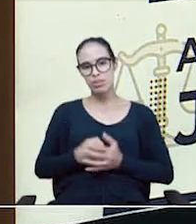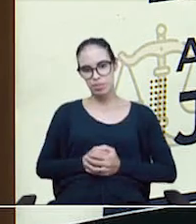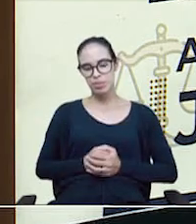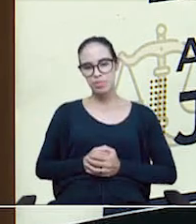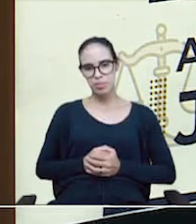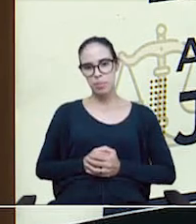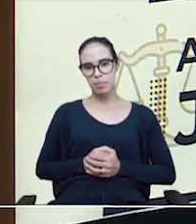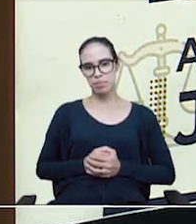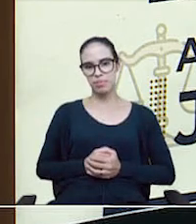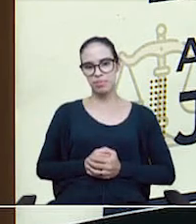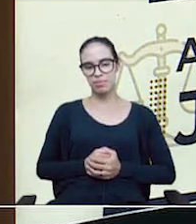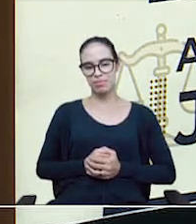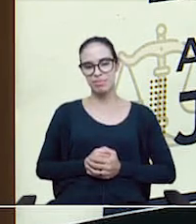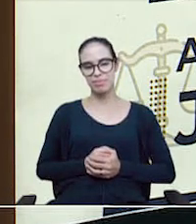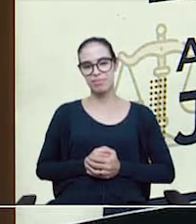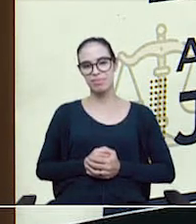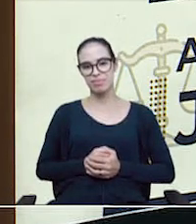da administração